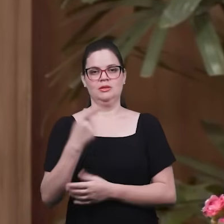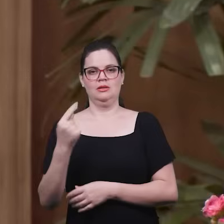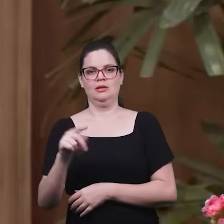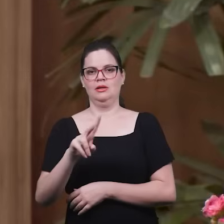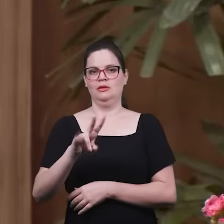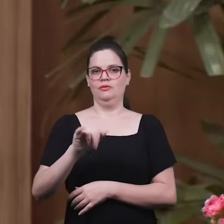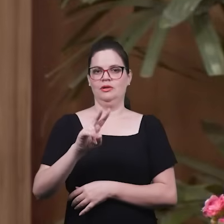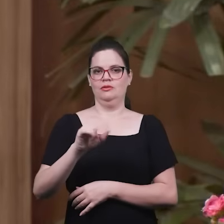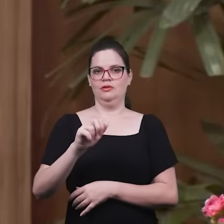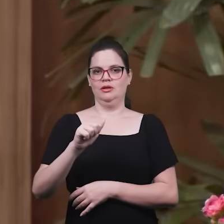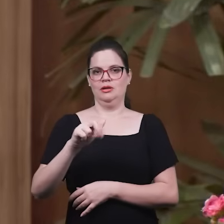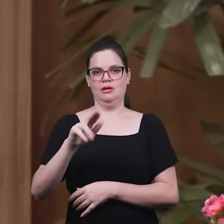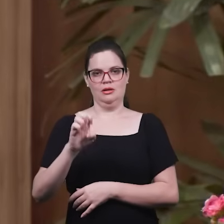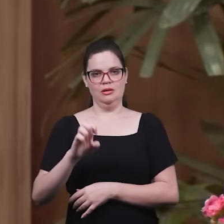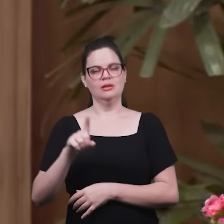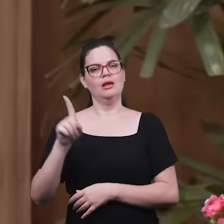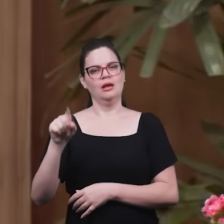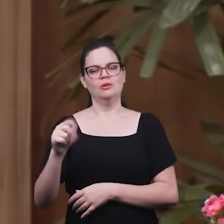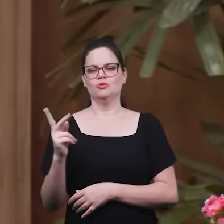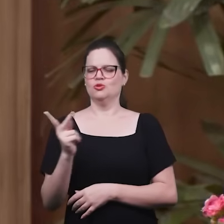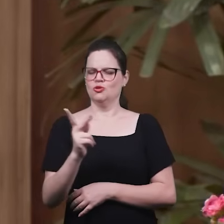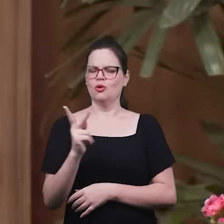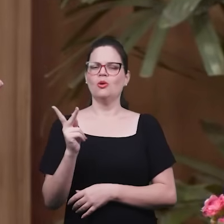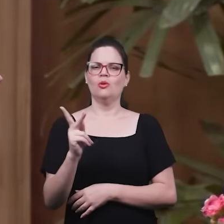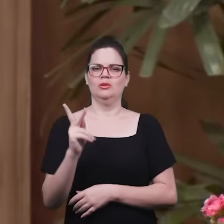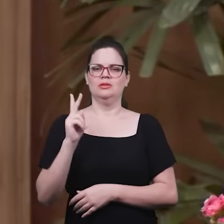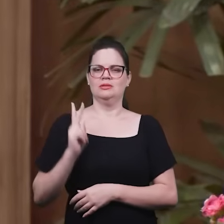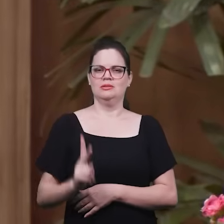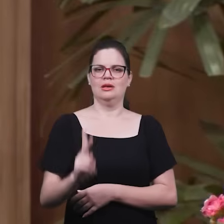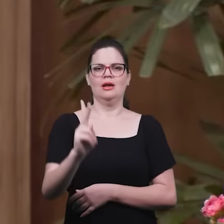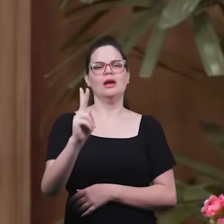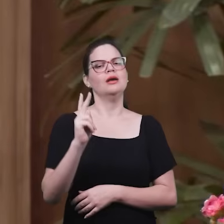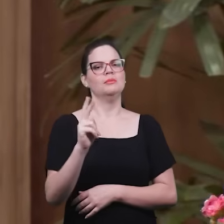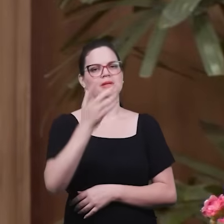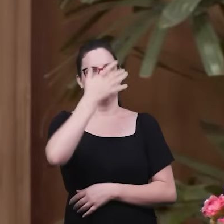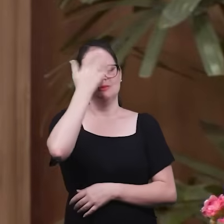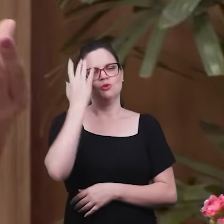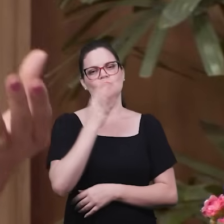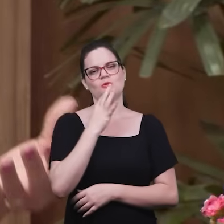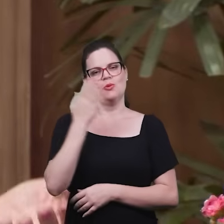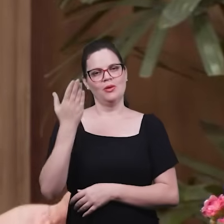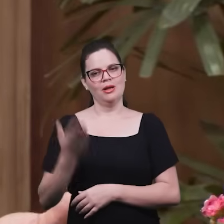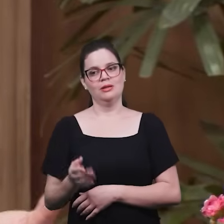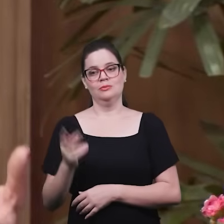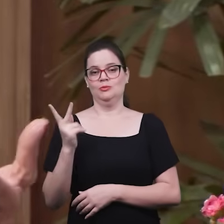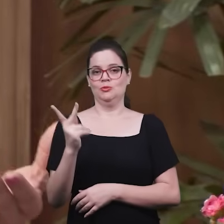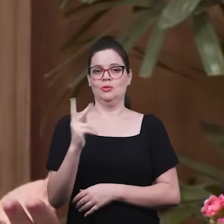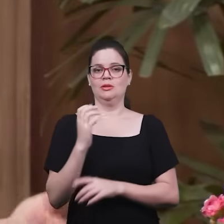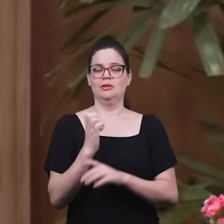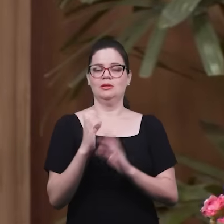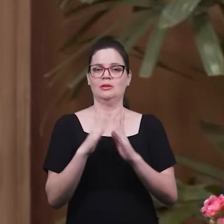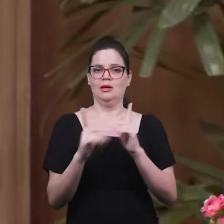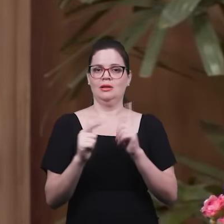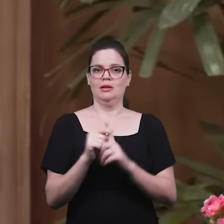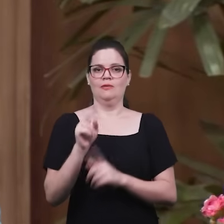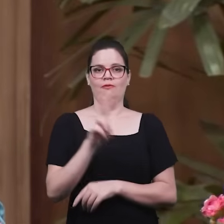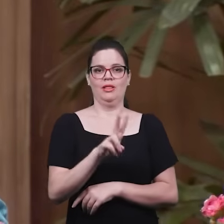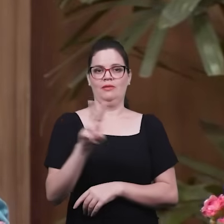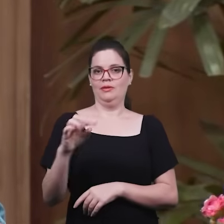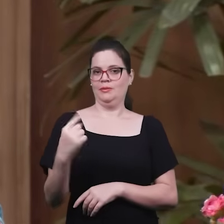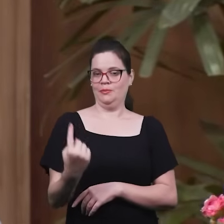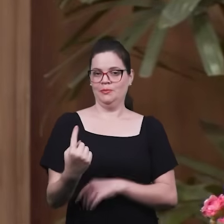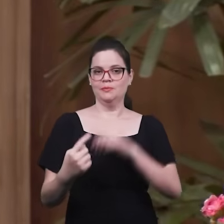que é professora da EBD, conhecidos, estão na igreja de Vila Velha 1. É uma alegria tê-los aqui no